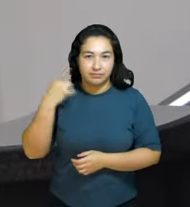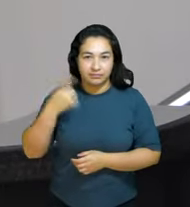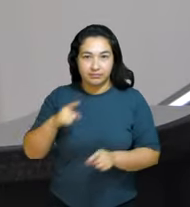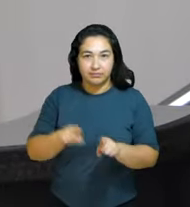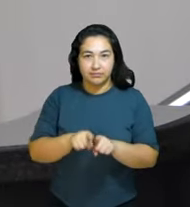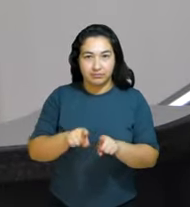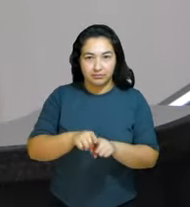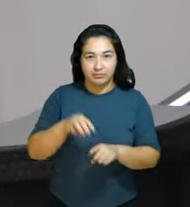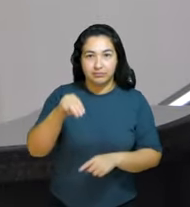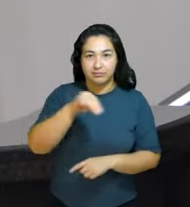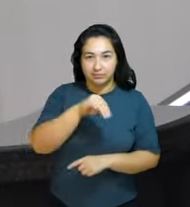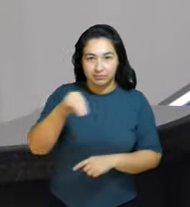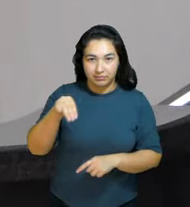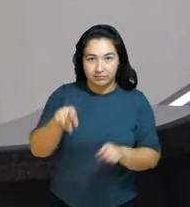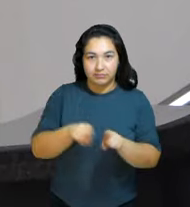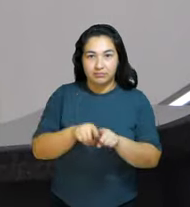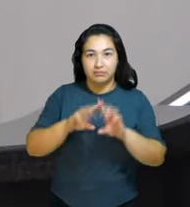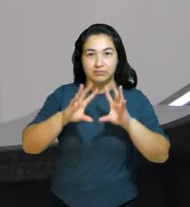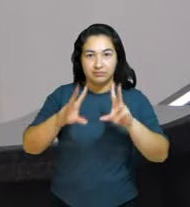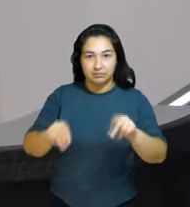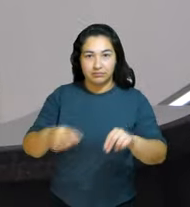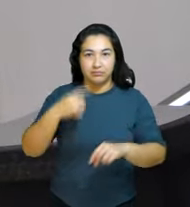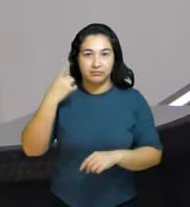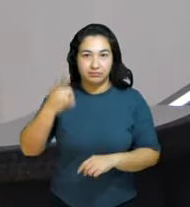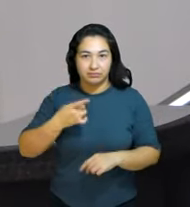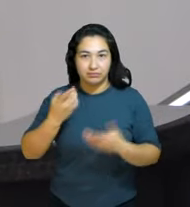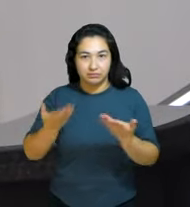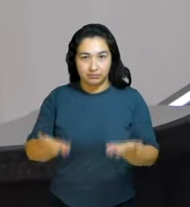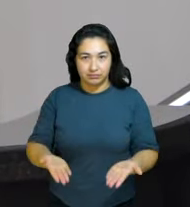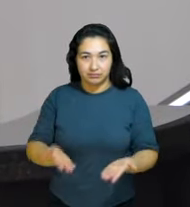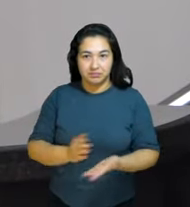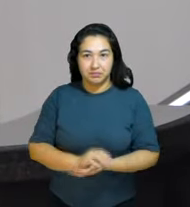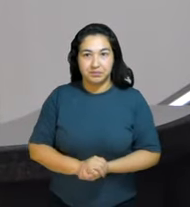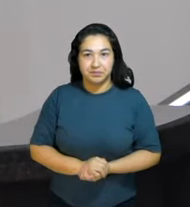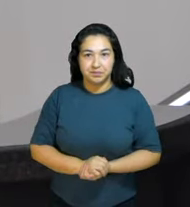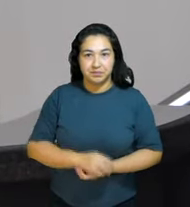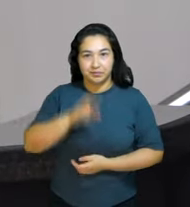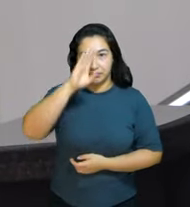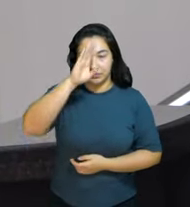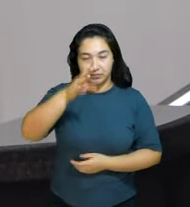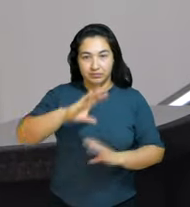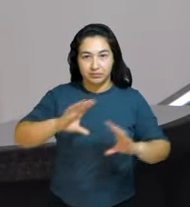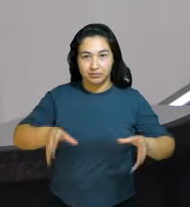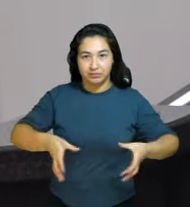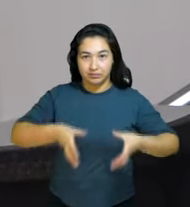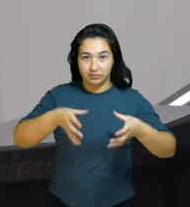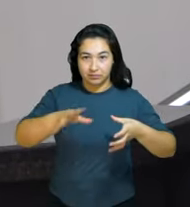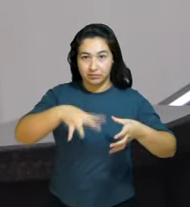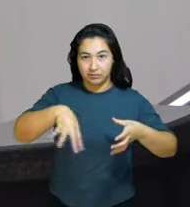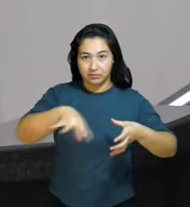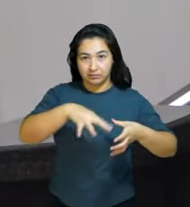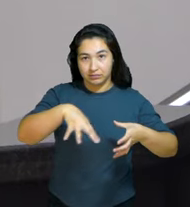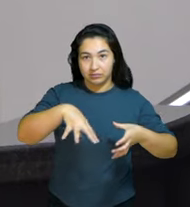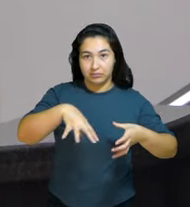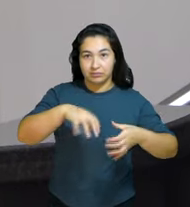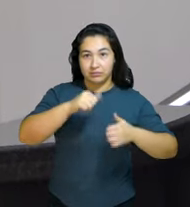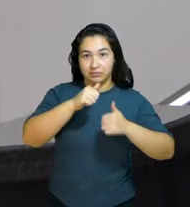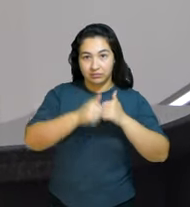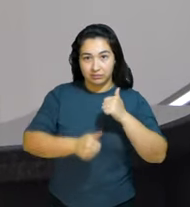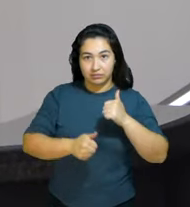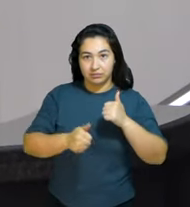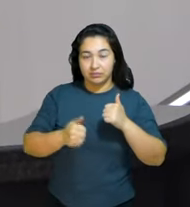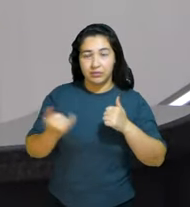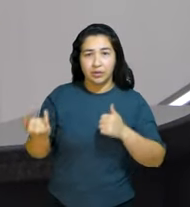e, em seus nomes, os demais deputados aqui presentes. Cumprimentar principalmente a comunidade esportiva, que eu acho fundamental momentos como